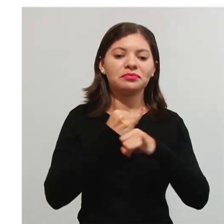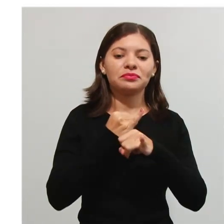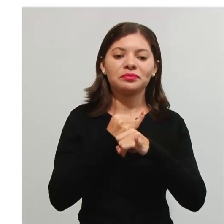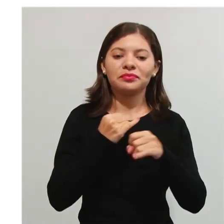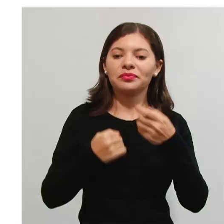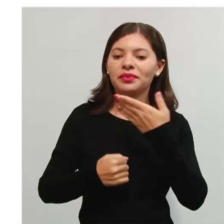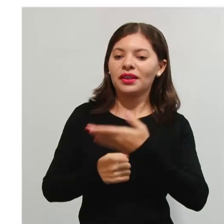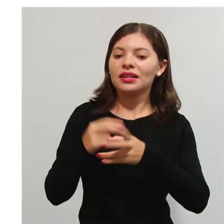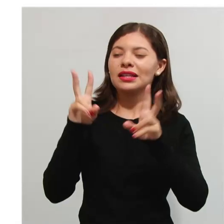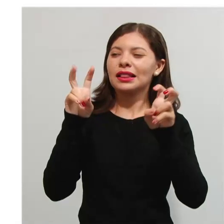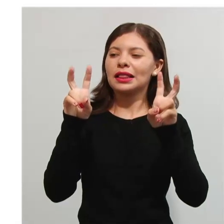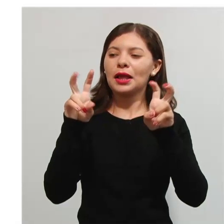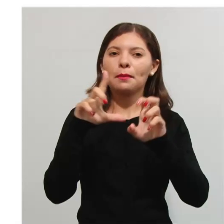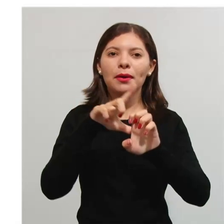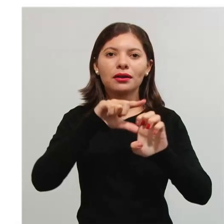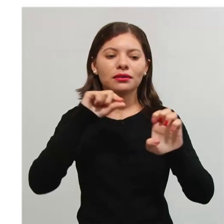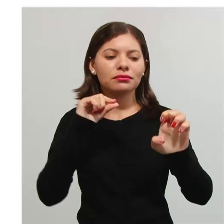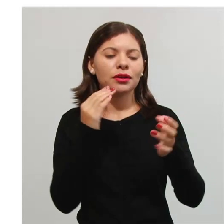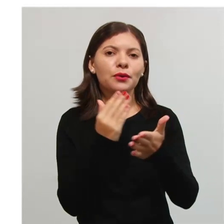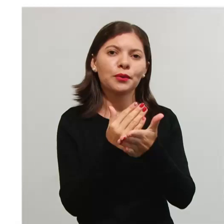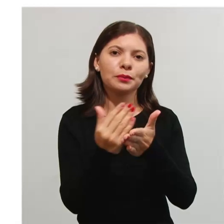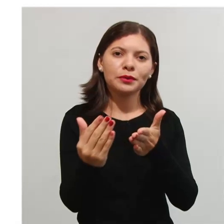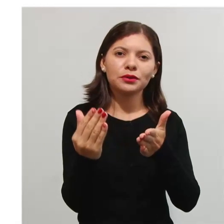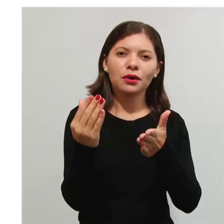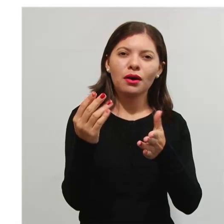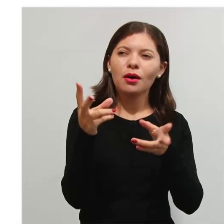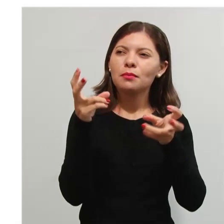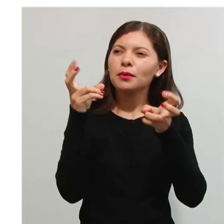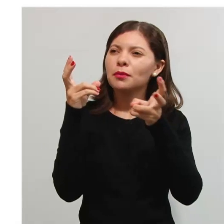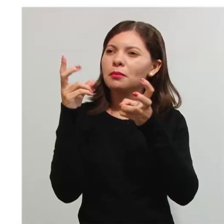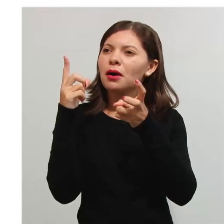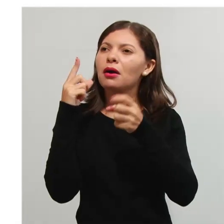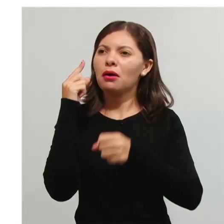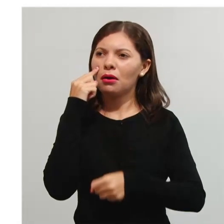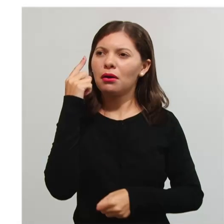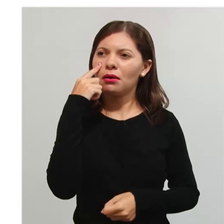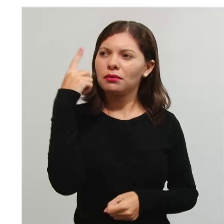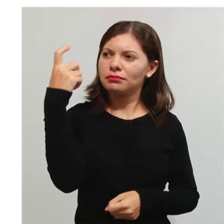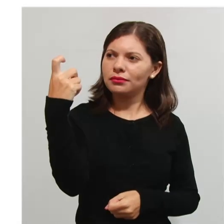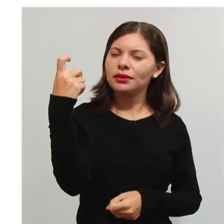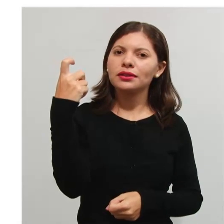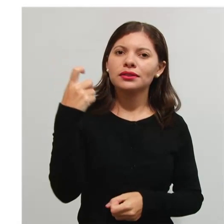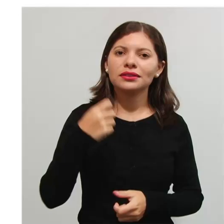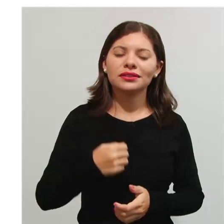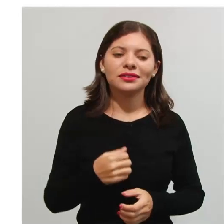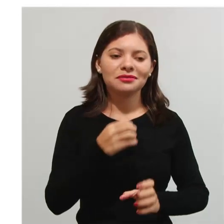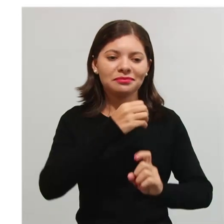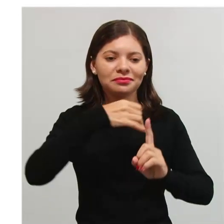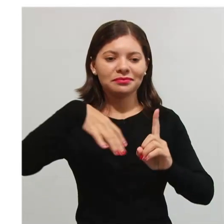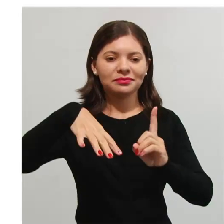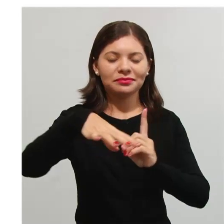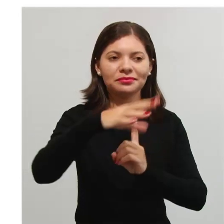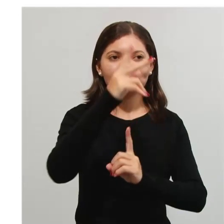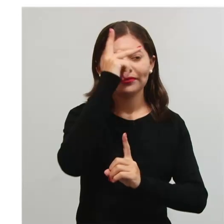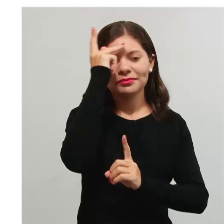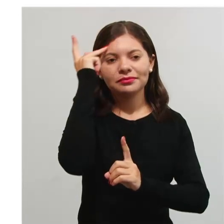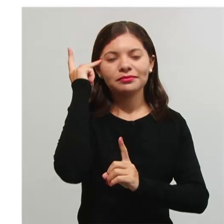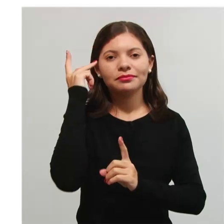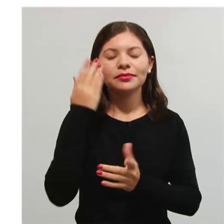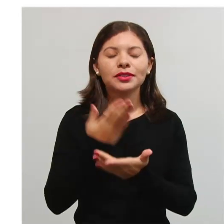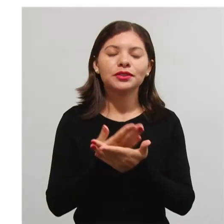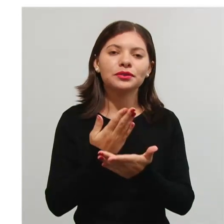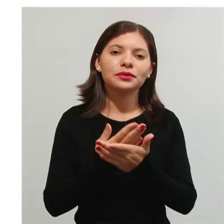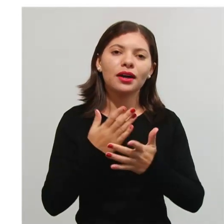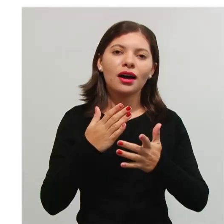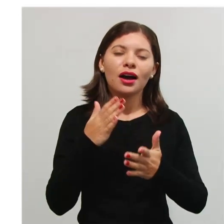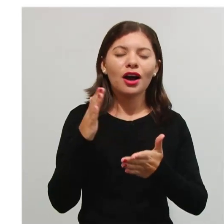tema empreendedorismo começou a despertar algo a mais aí na sociedade. Nós vamos ver aqui algumas